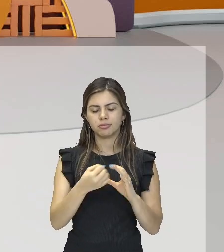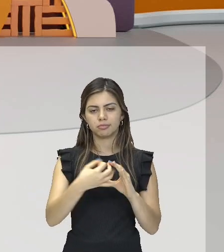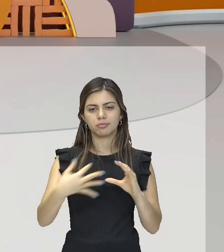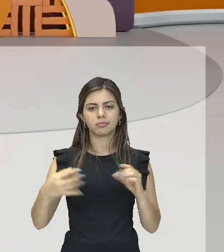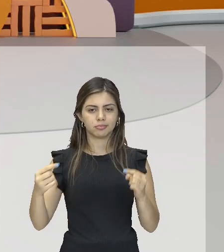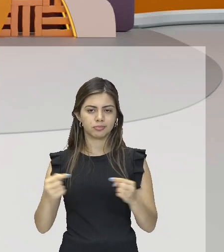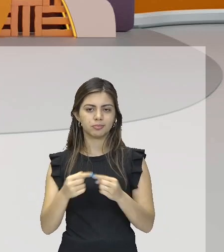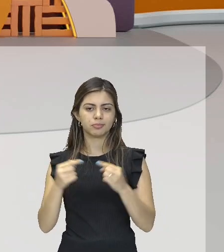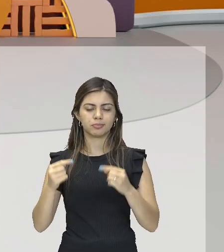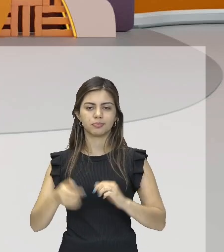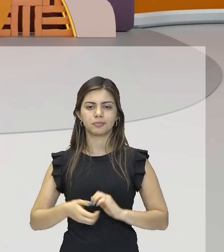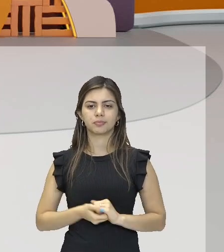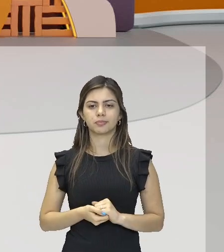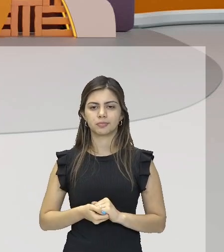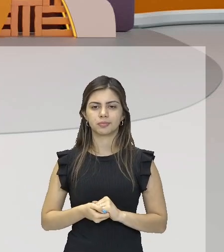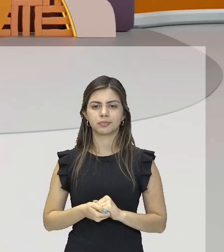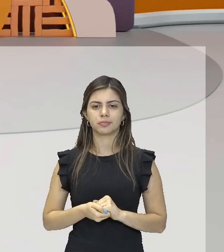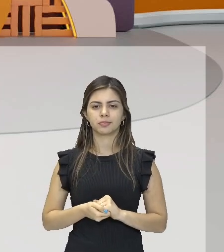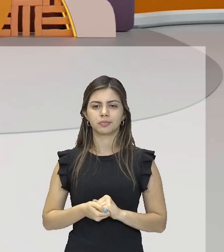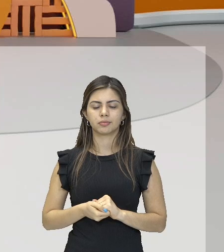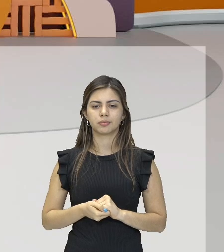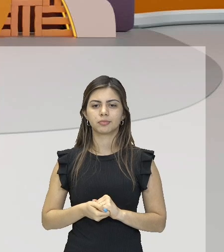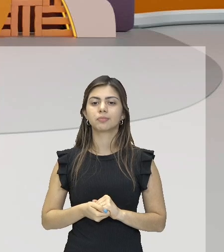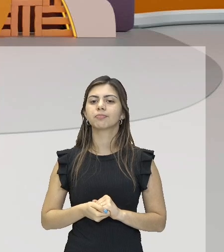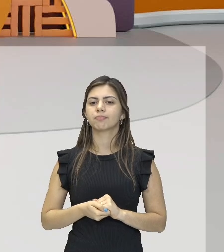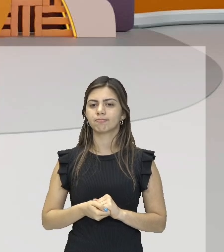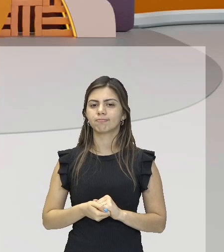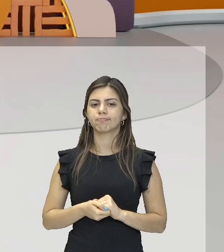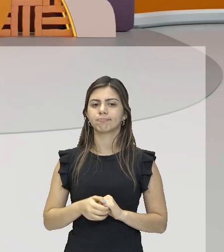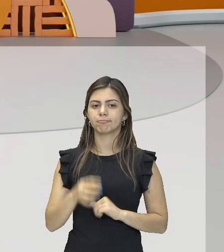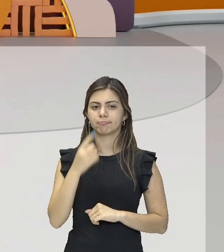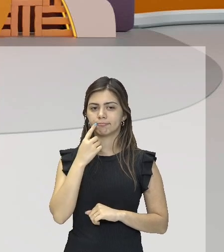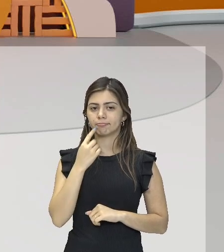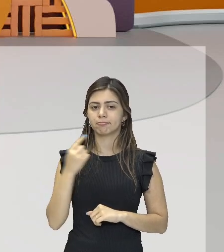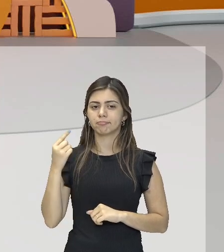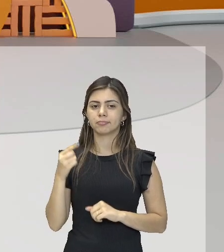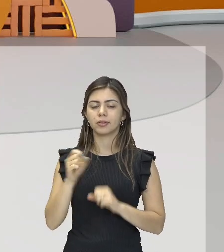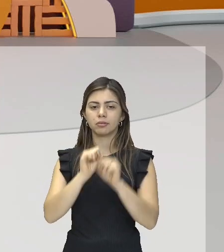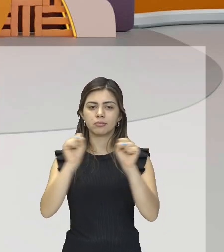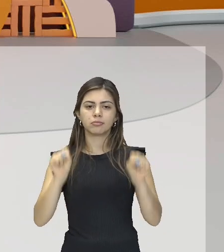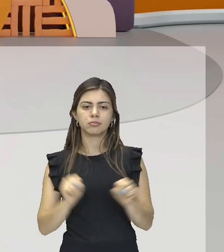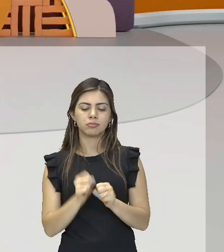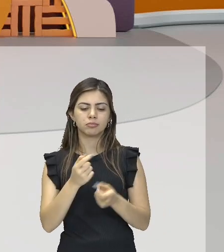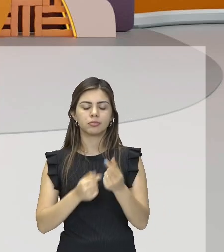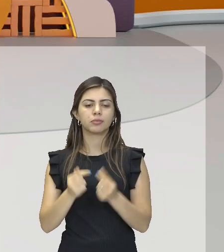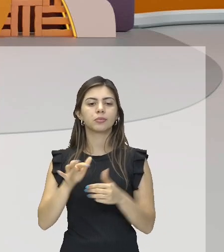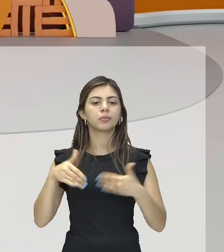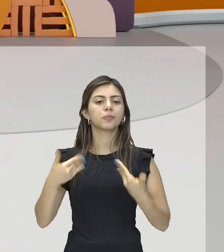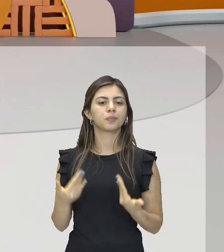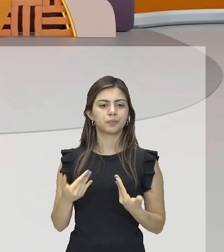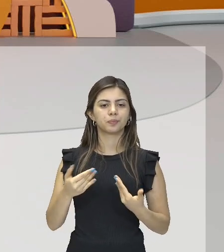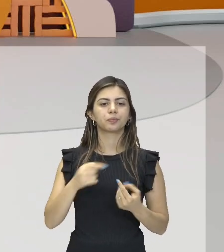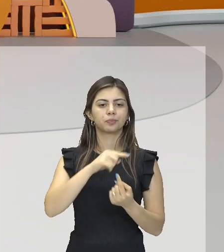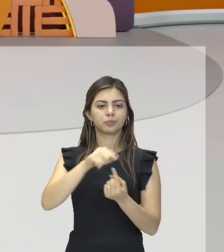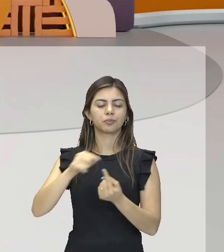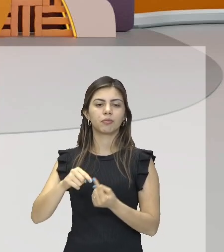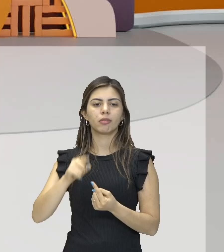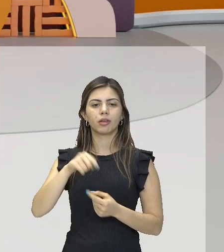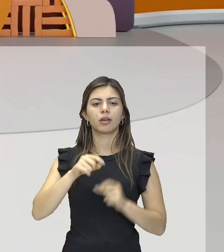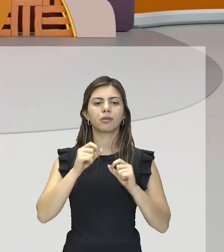características mercantilistas. Observamos aí os tipos de mercantilismo, começando com o metalismo